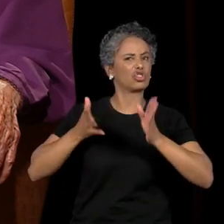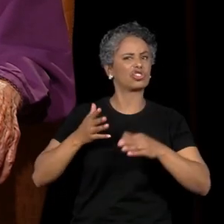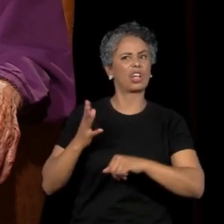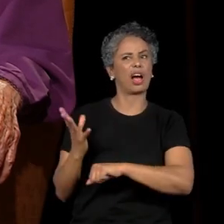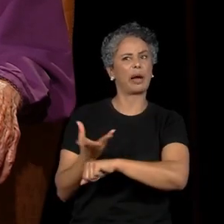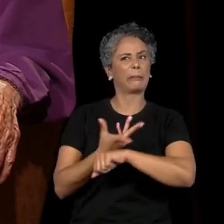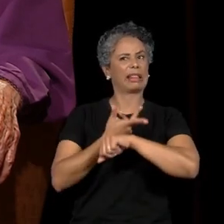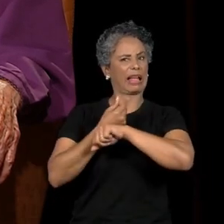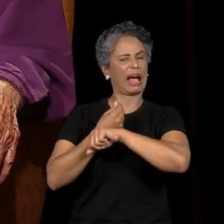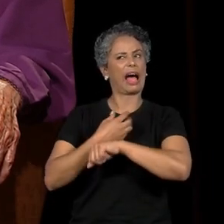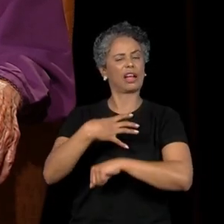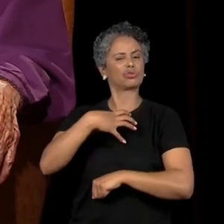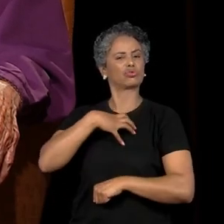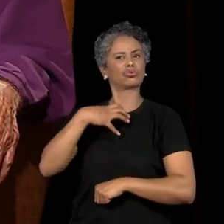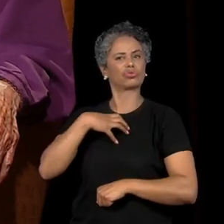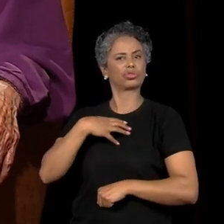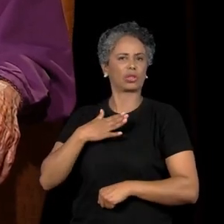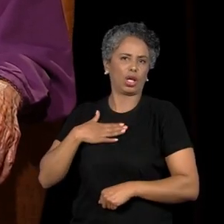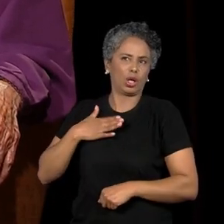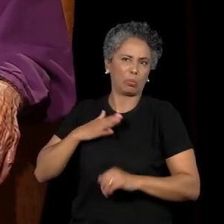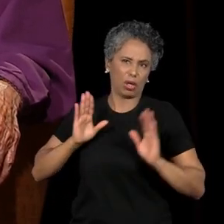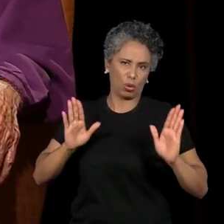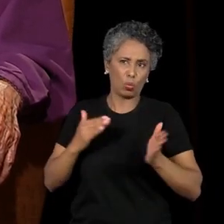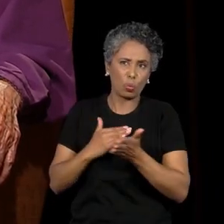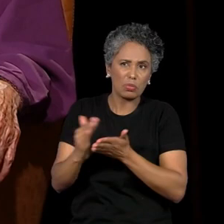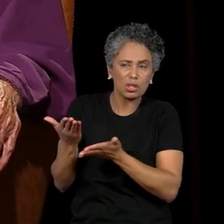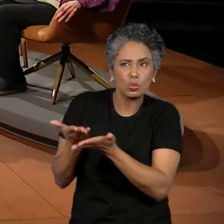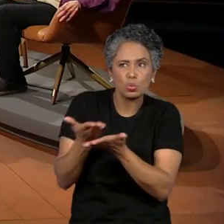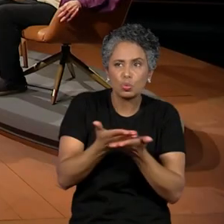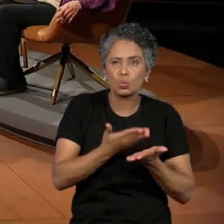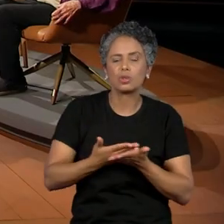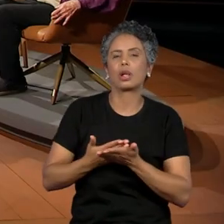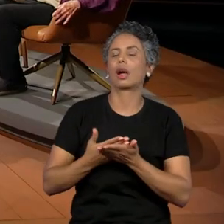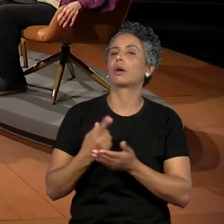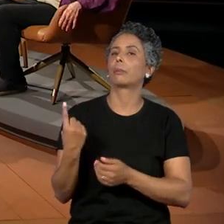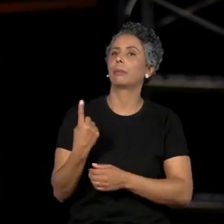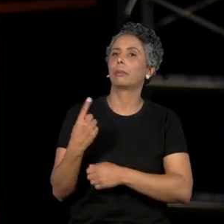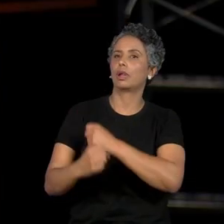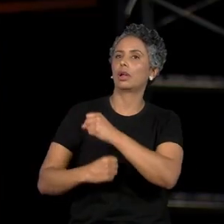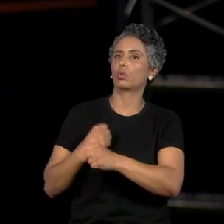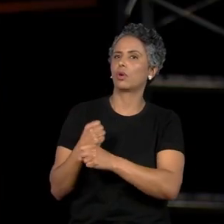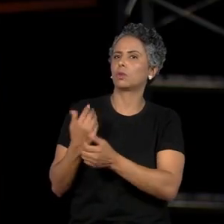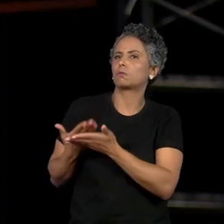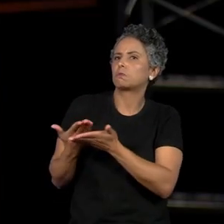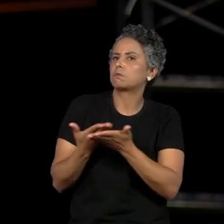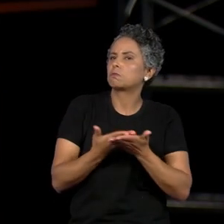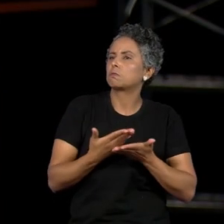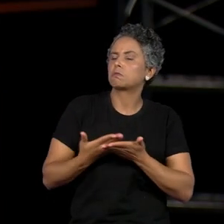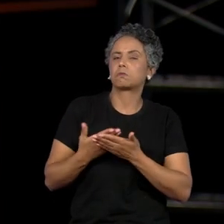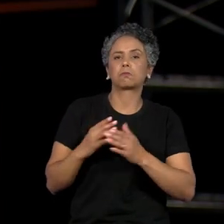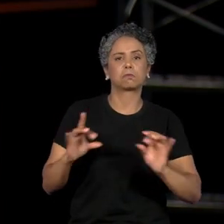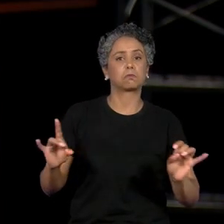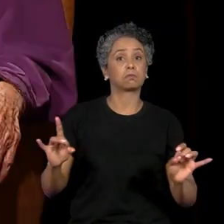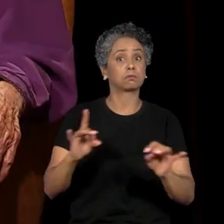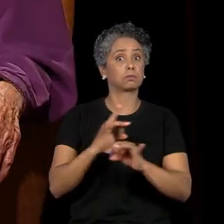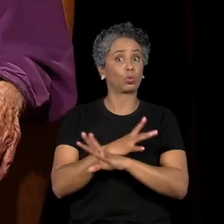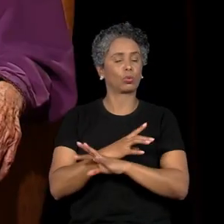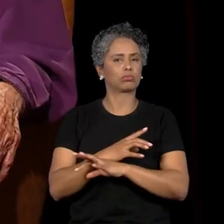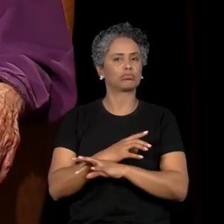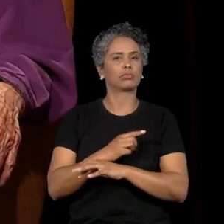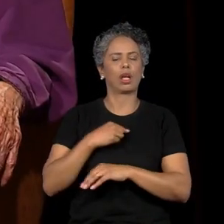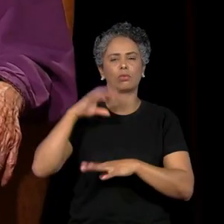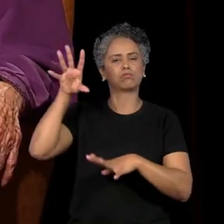comecei a fazer aula, no primeiro ano de estudo, eu já fazia primeiros papéis. Um